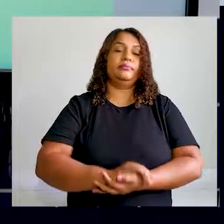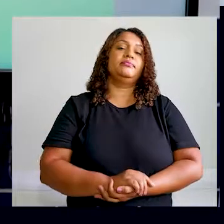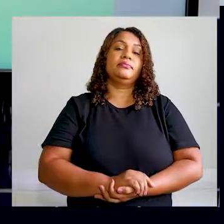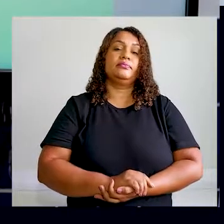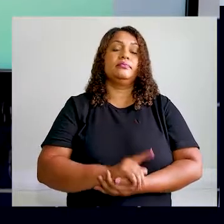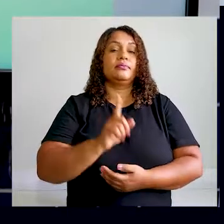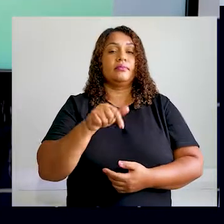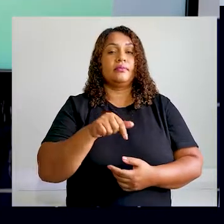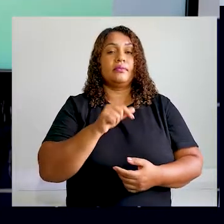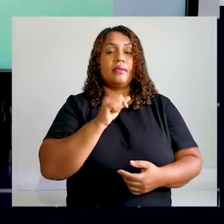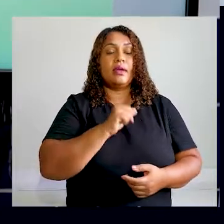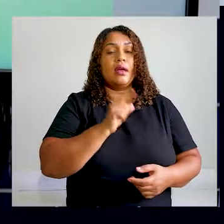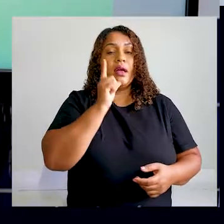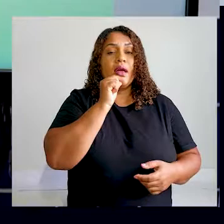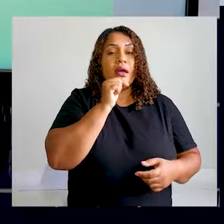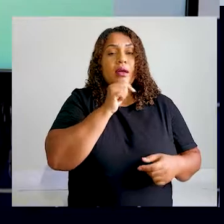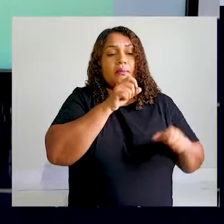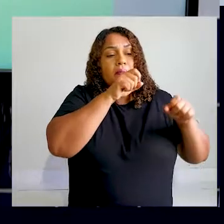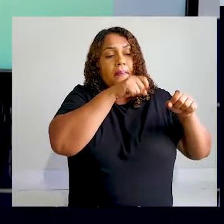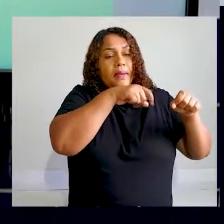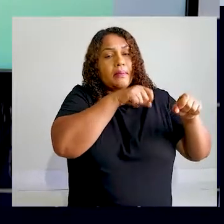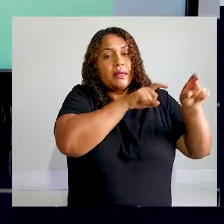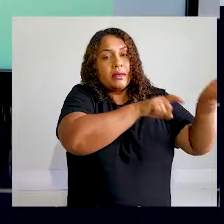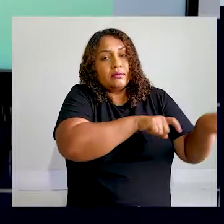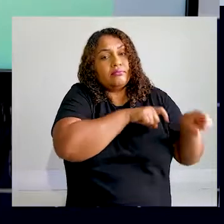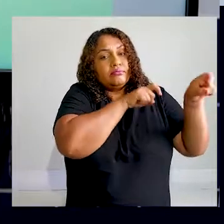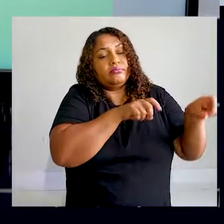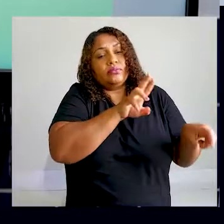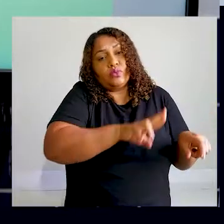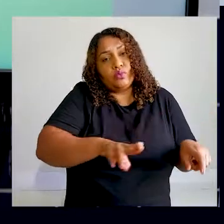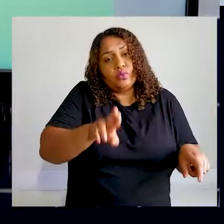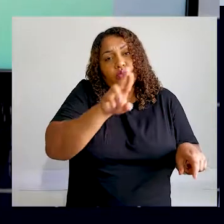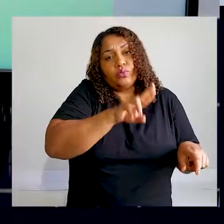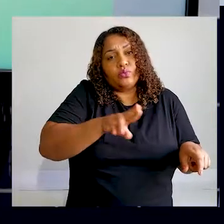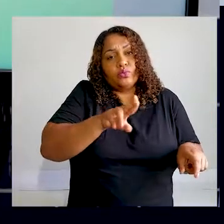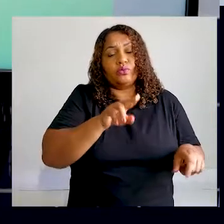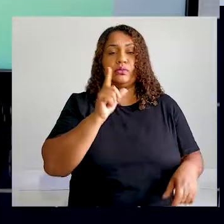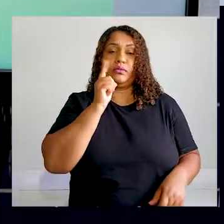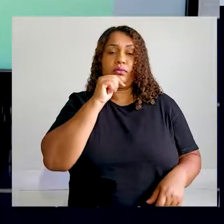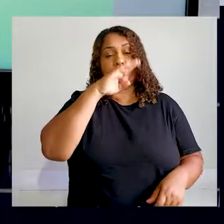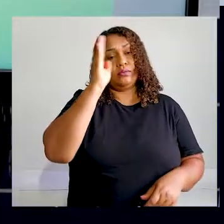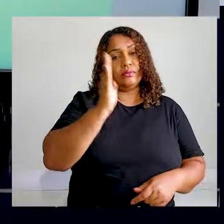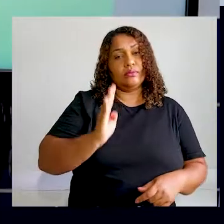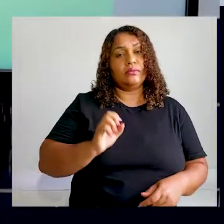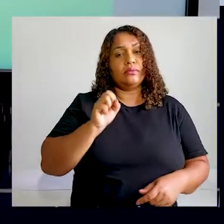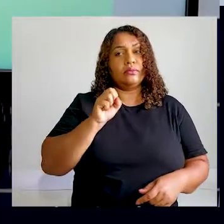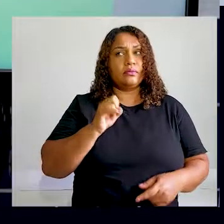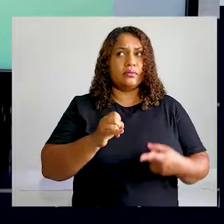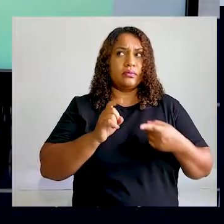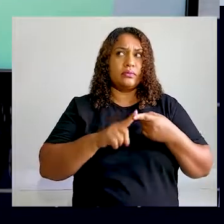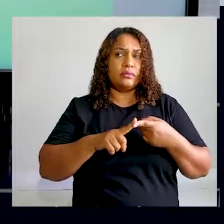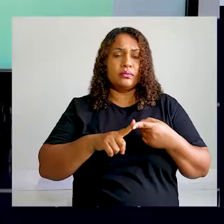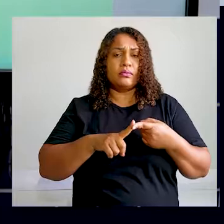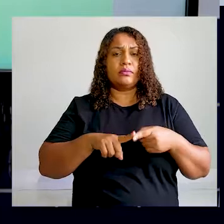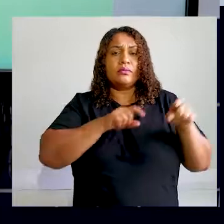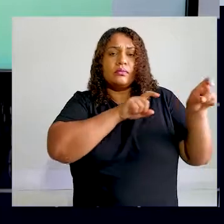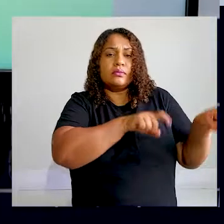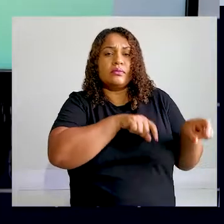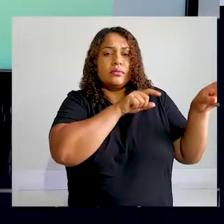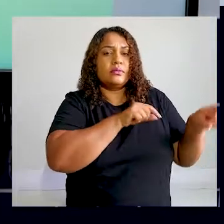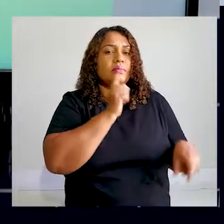país. É a irrigação na agricultura que utiliza a maior quantidade de água no Brasil. Se somarmos